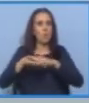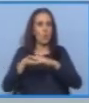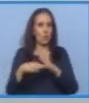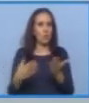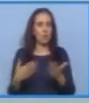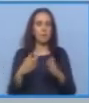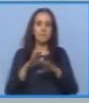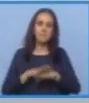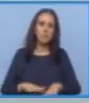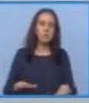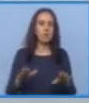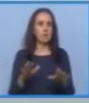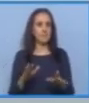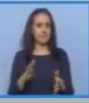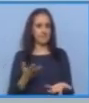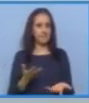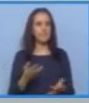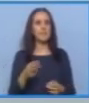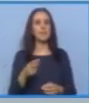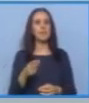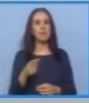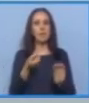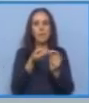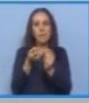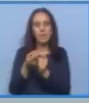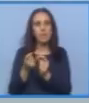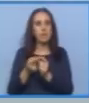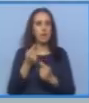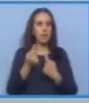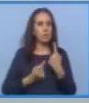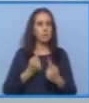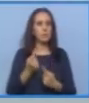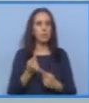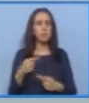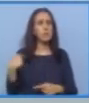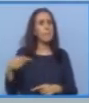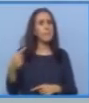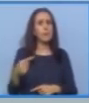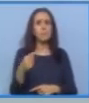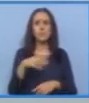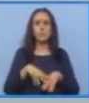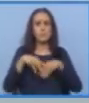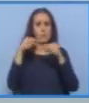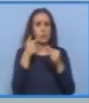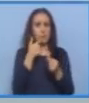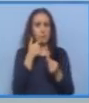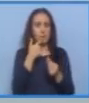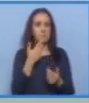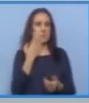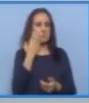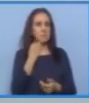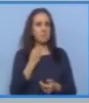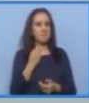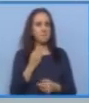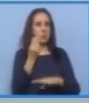Para nos sossegar. Portanto, estamos na vizinhança de qualquer coisa de muito cotidiano e muito espiritual. Por isso acho que pode ser